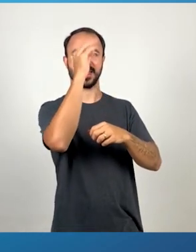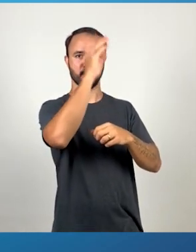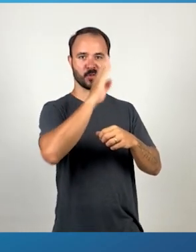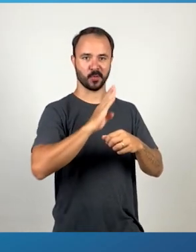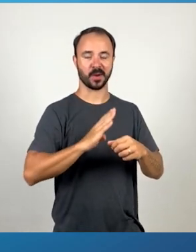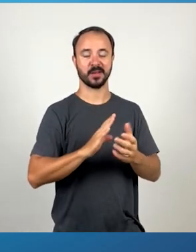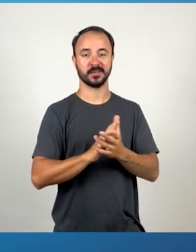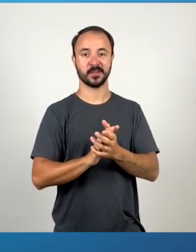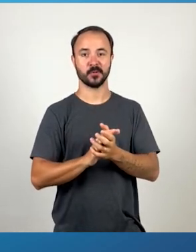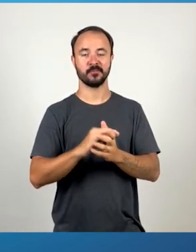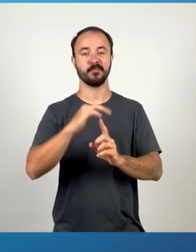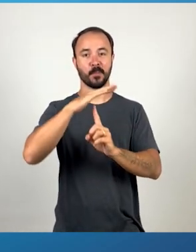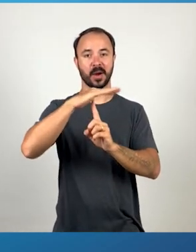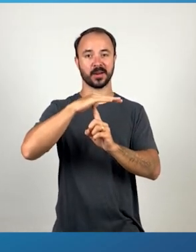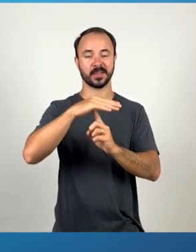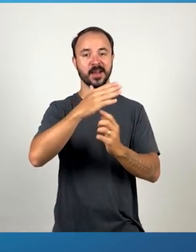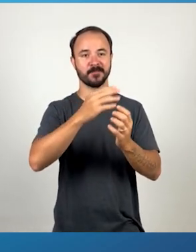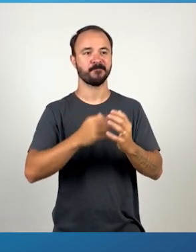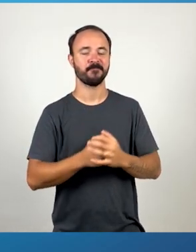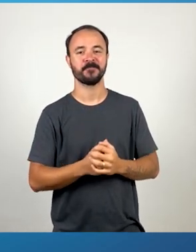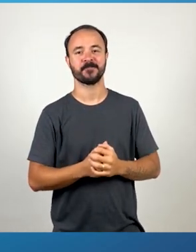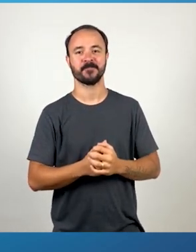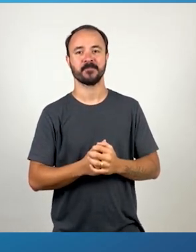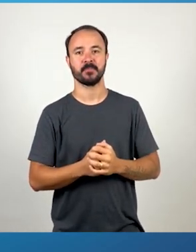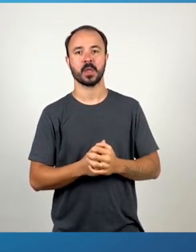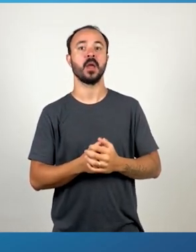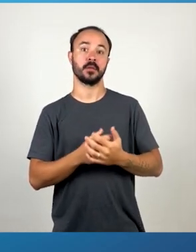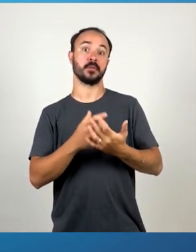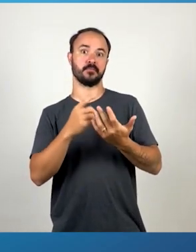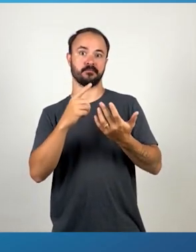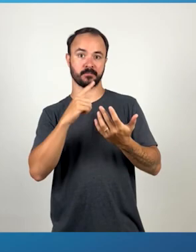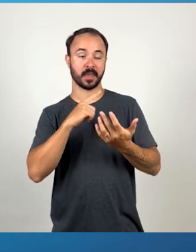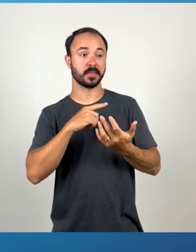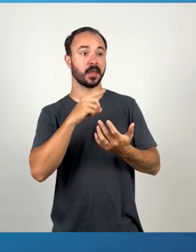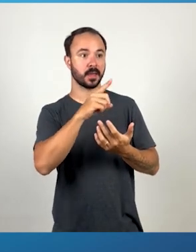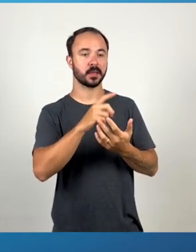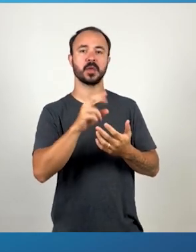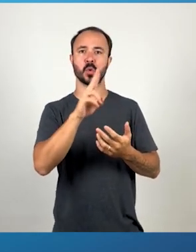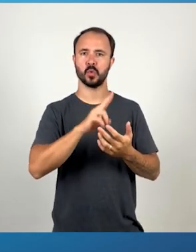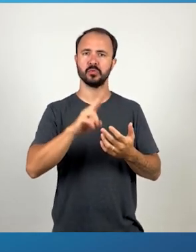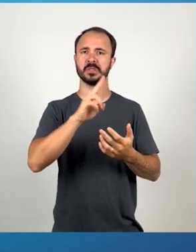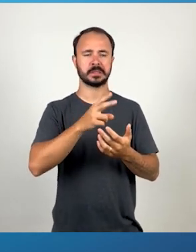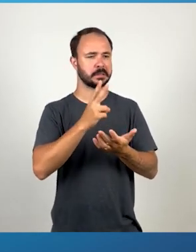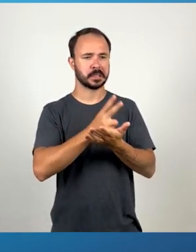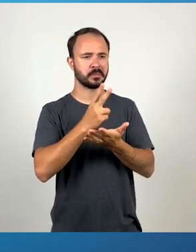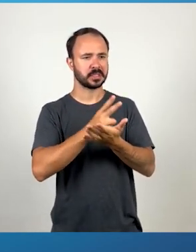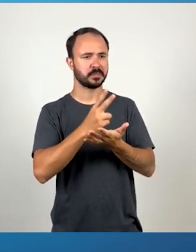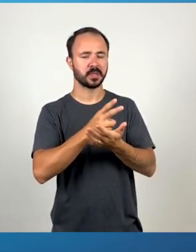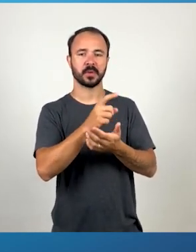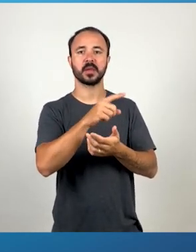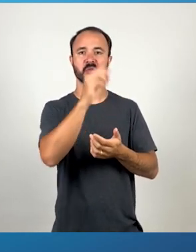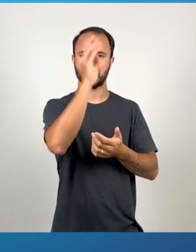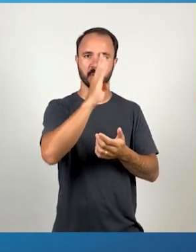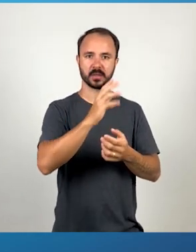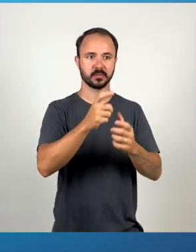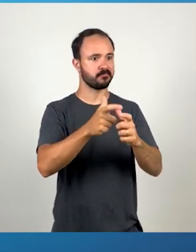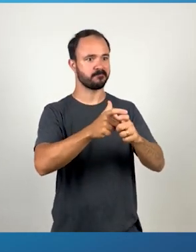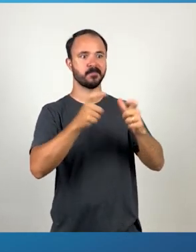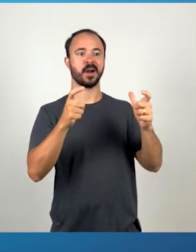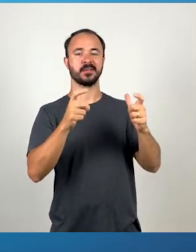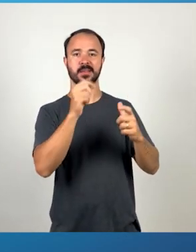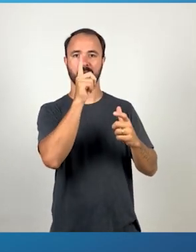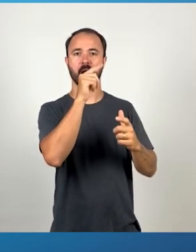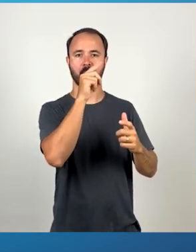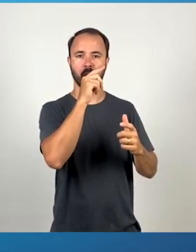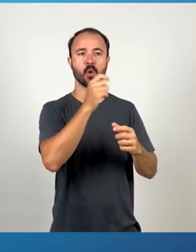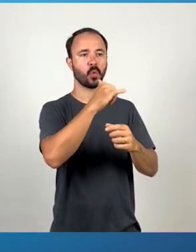Paraguai. A energia hídrica é um tipo de energia bastante utilizado no nosso território brasileiro, inclusive é a que é mais